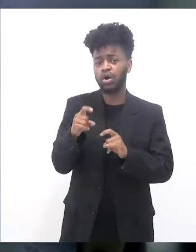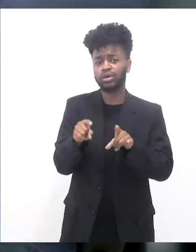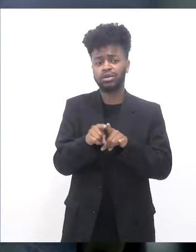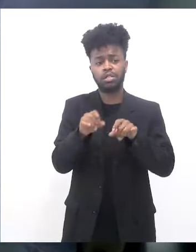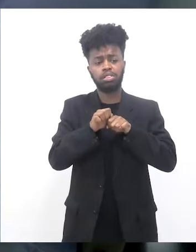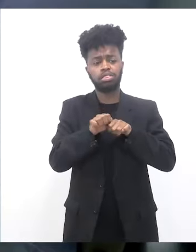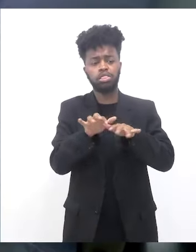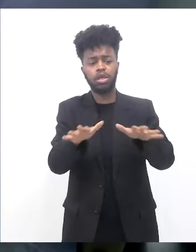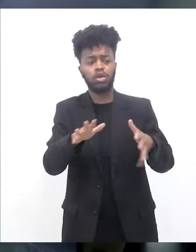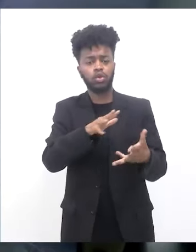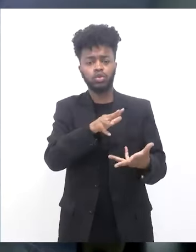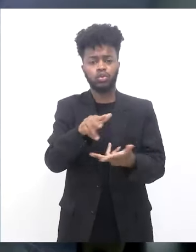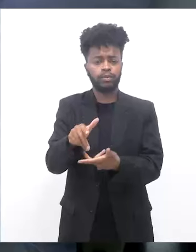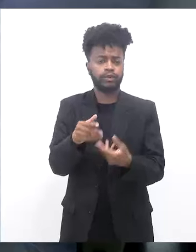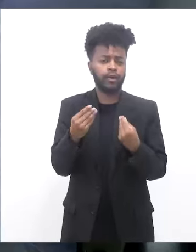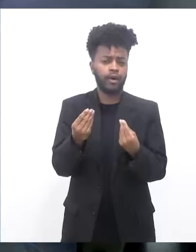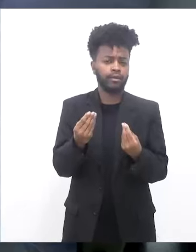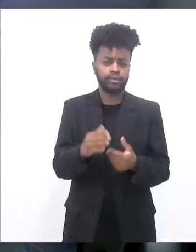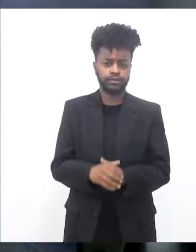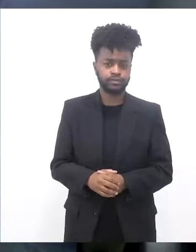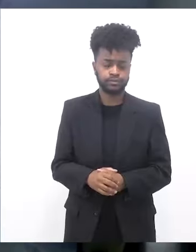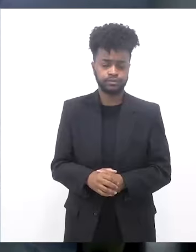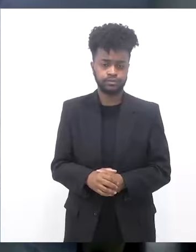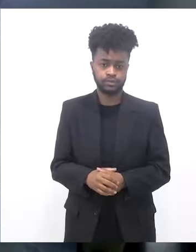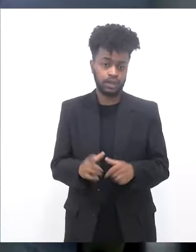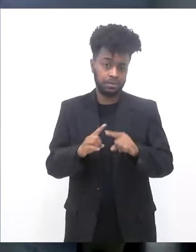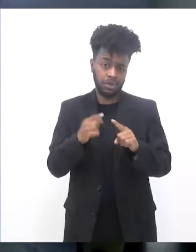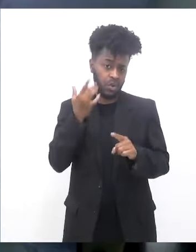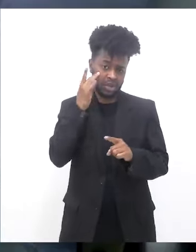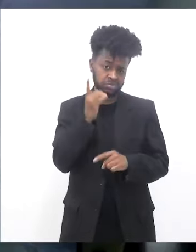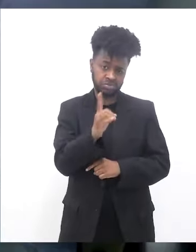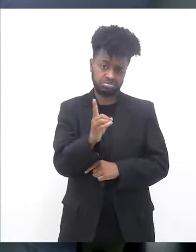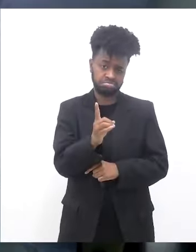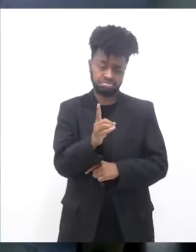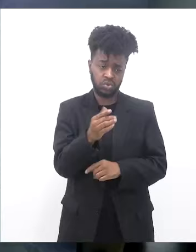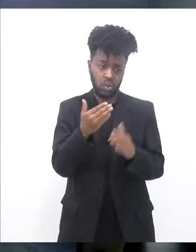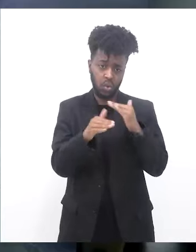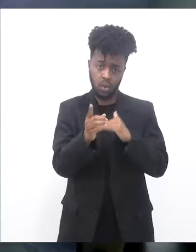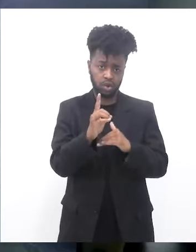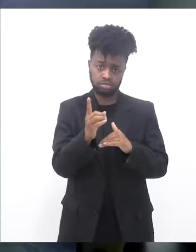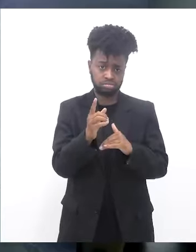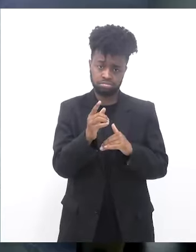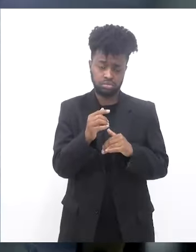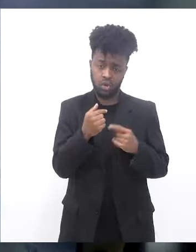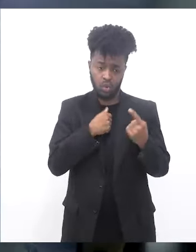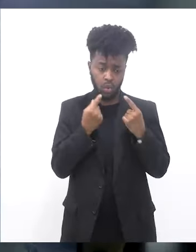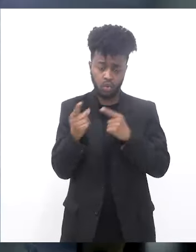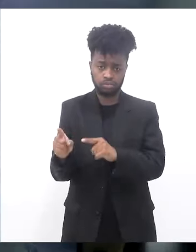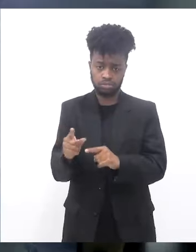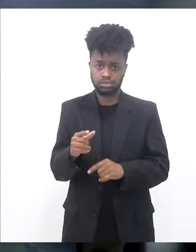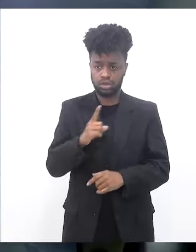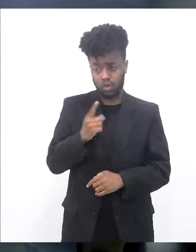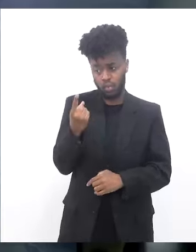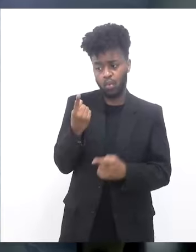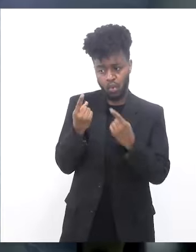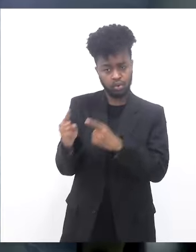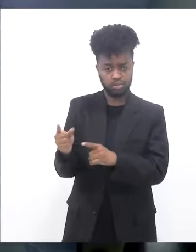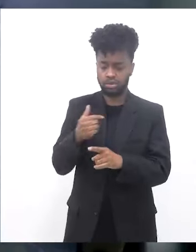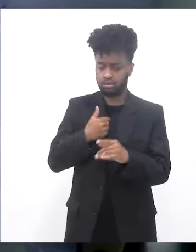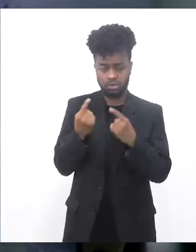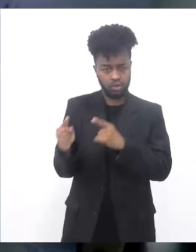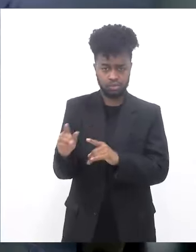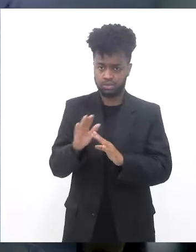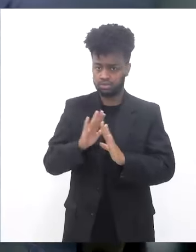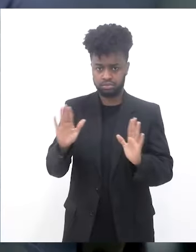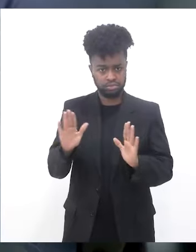e disseminando no mundo o TikTok. Acho que não. Sou contra. Já tá aí, tem um contra. Tem um